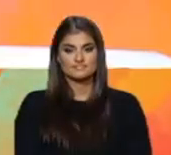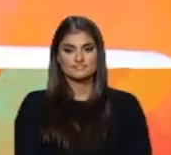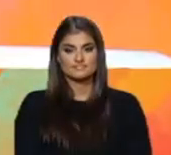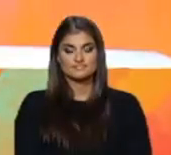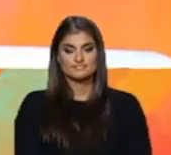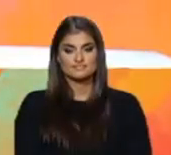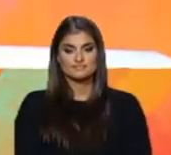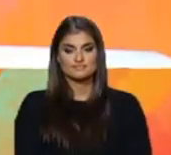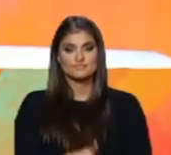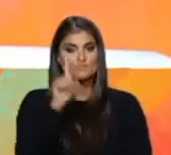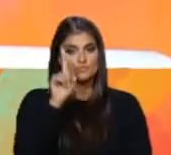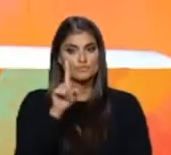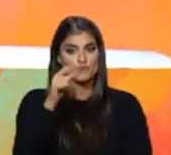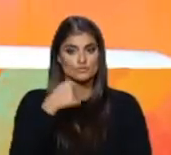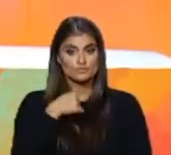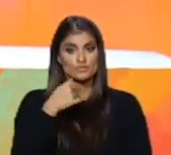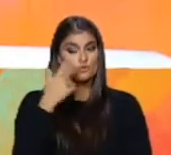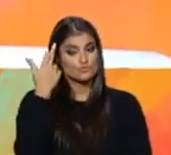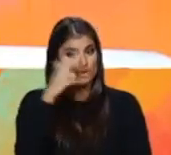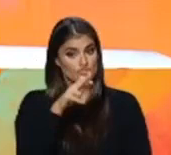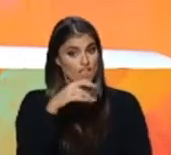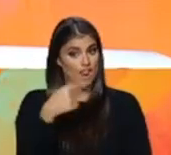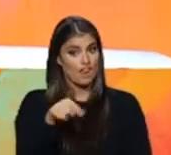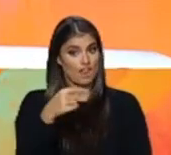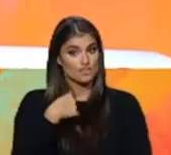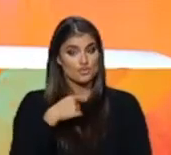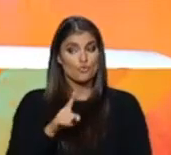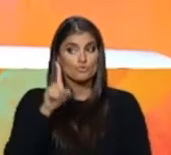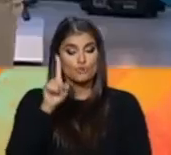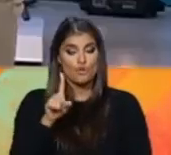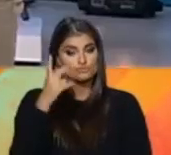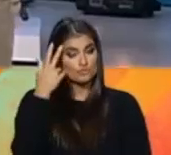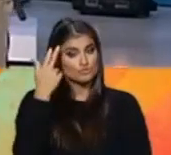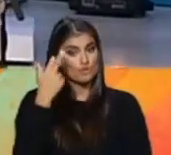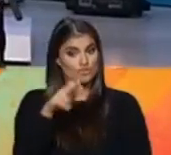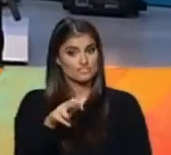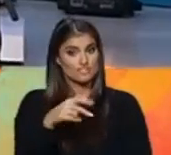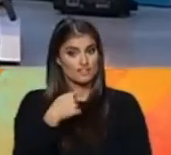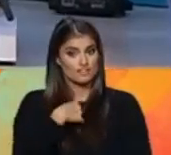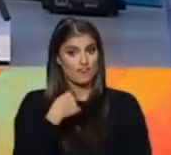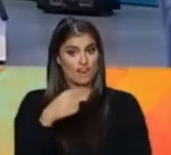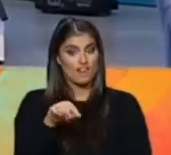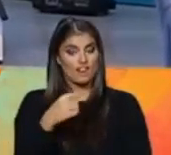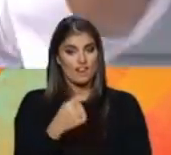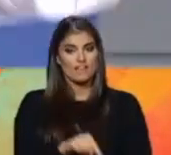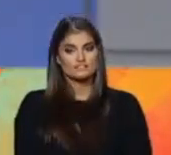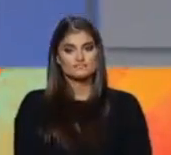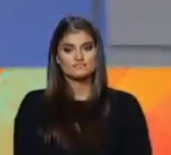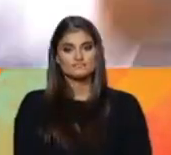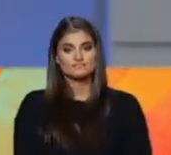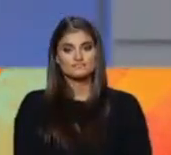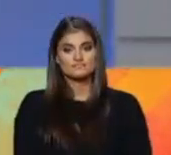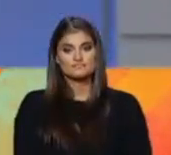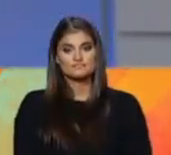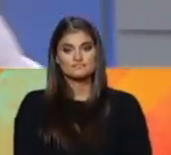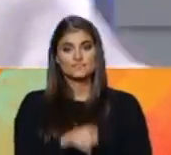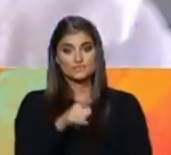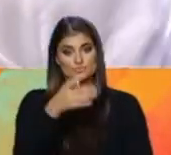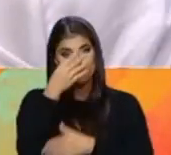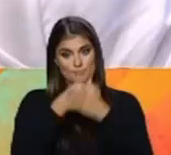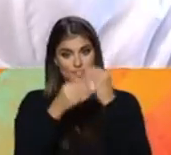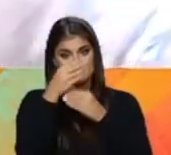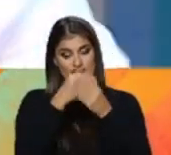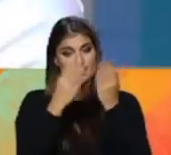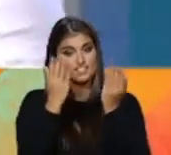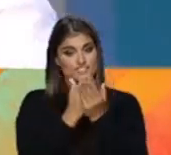No norte eu sou sortudo, no norte eu sou sortudo. Deves aprender na